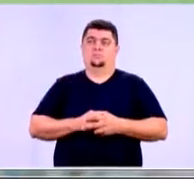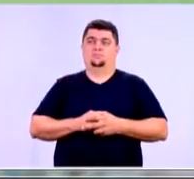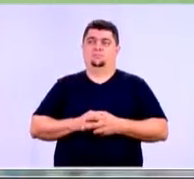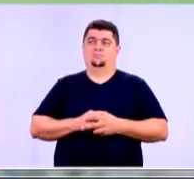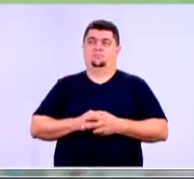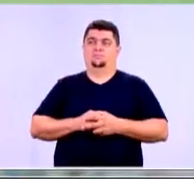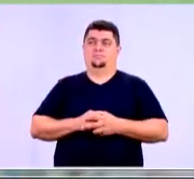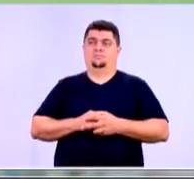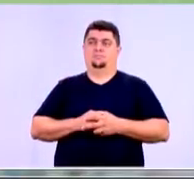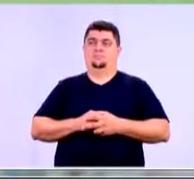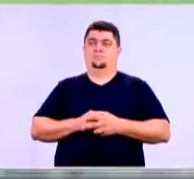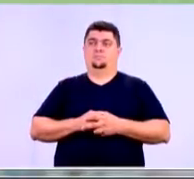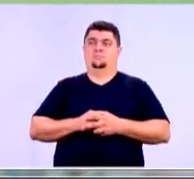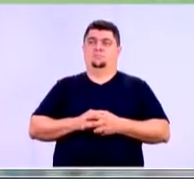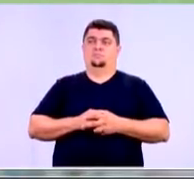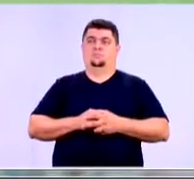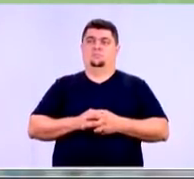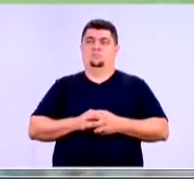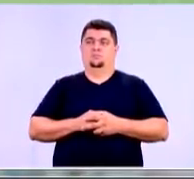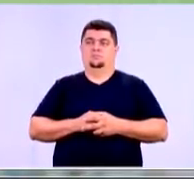Opa, deixa eu escrever R$100.000 aqui.